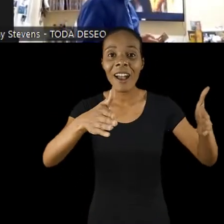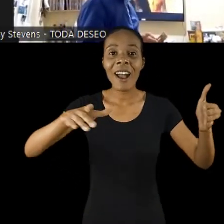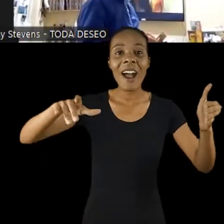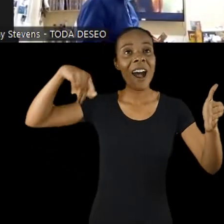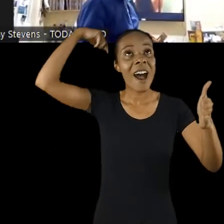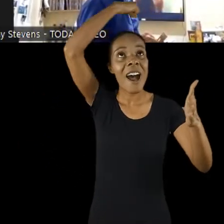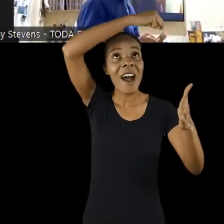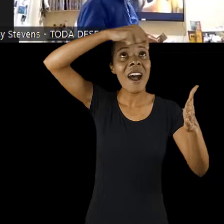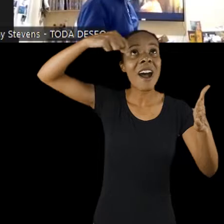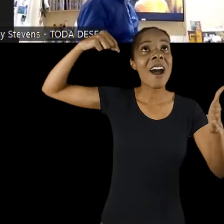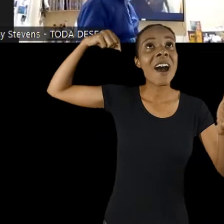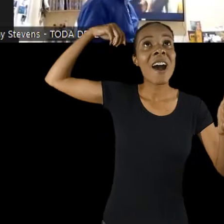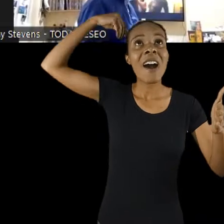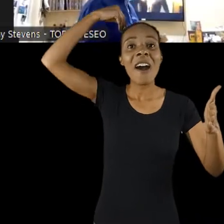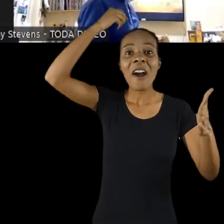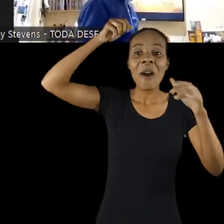Iemanjá.